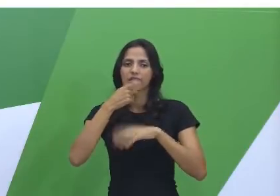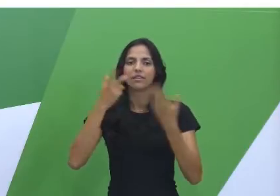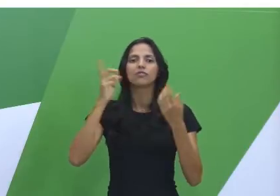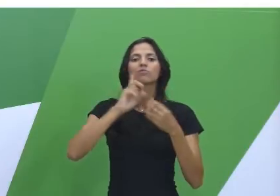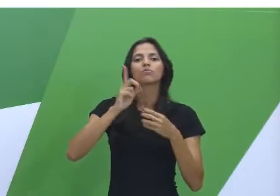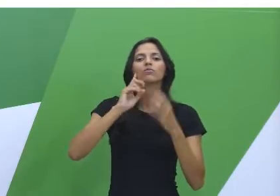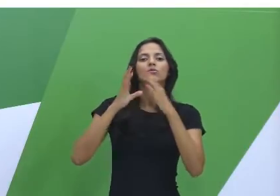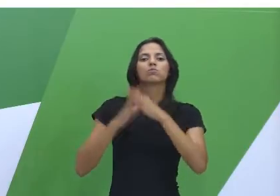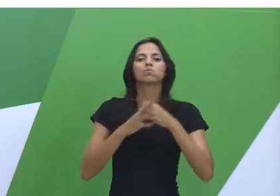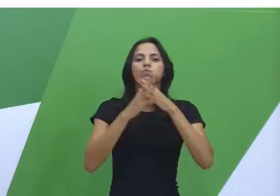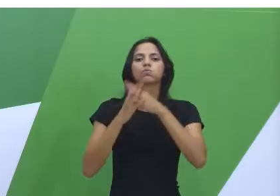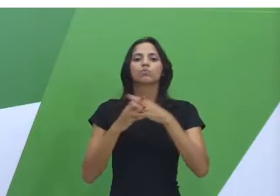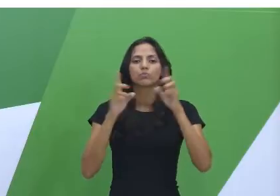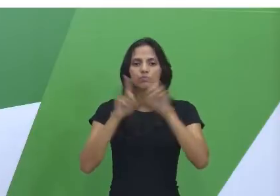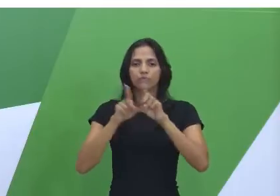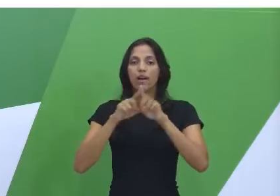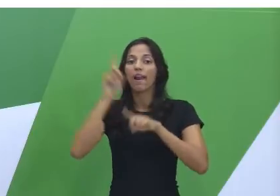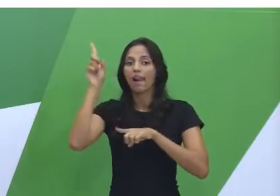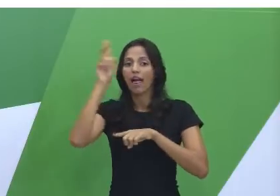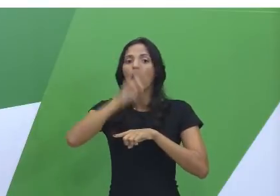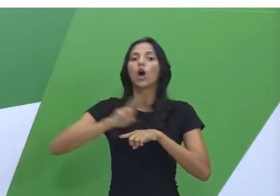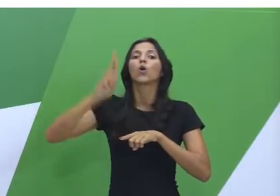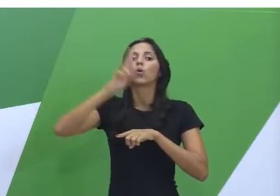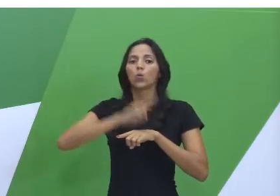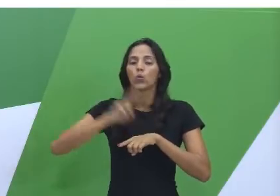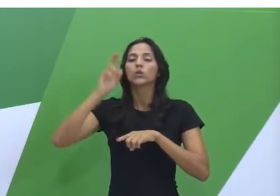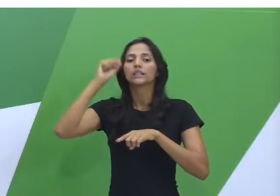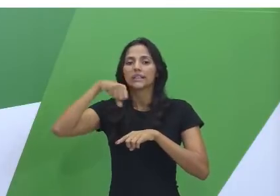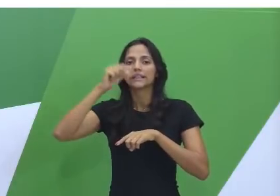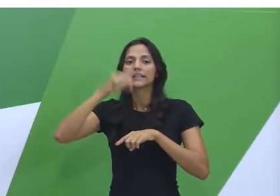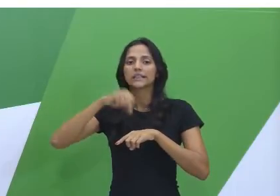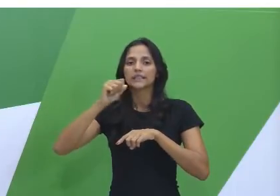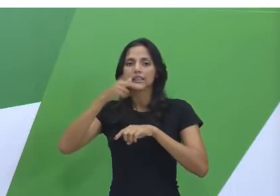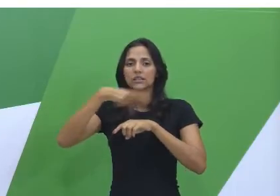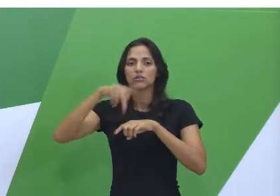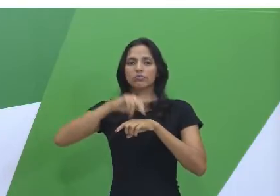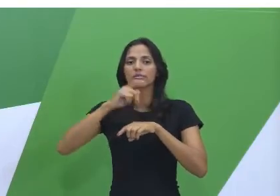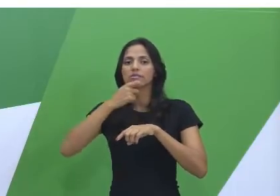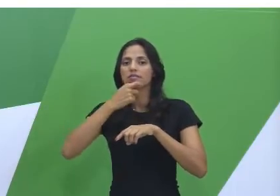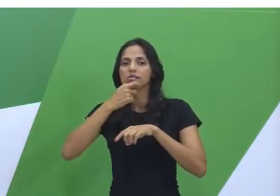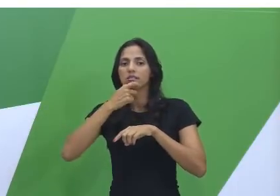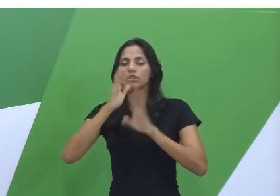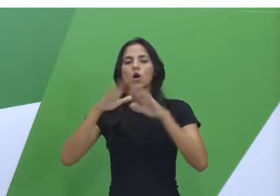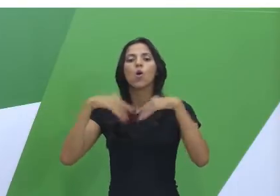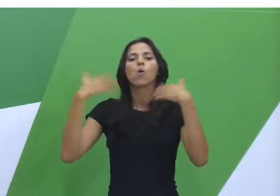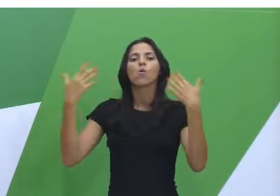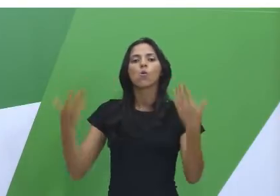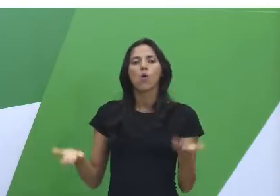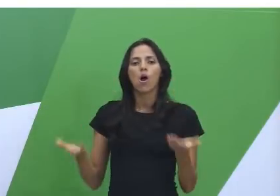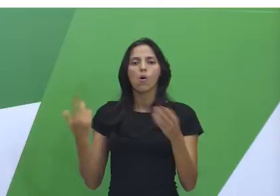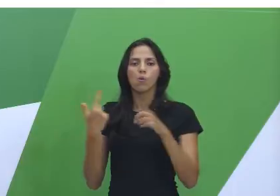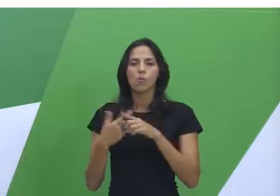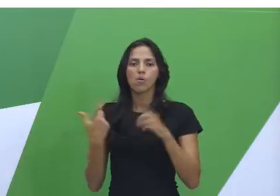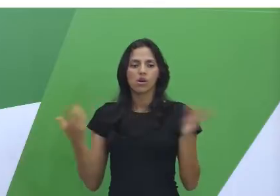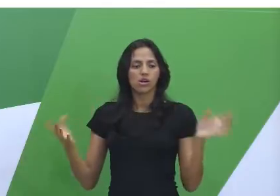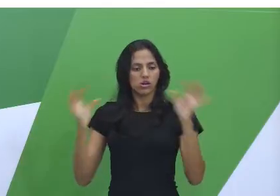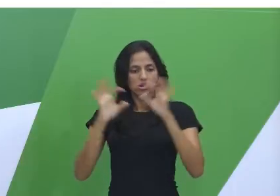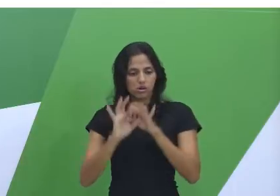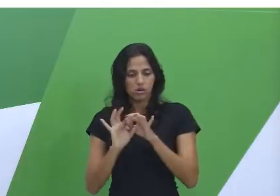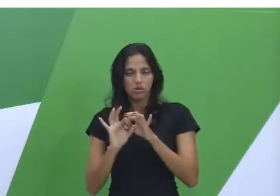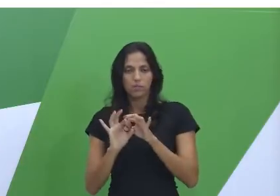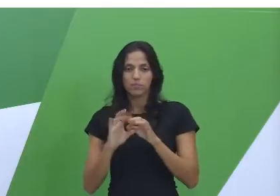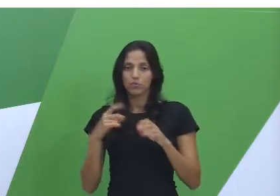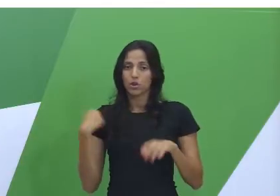Estados Unidos, Nova Zelândia, na Austrália, eles utilizam também o grado. Qual é a relação existente? Nós temos